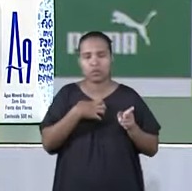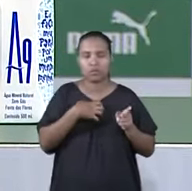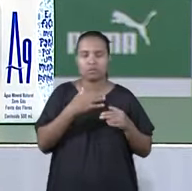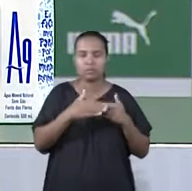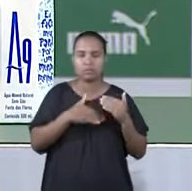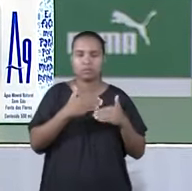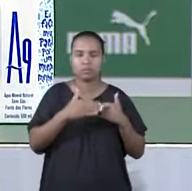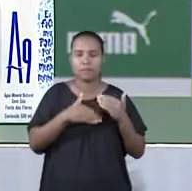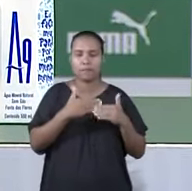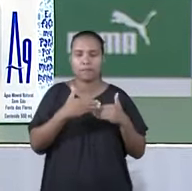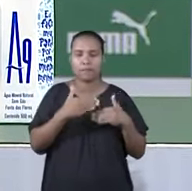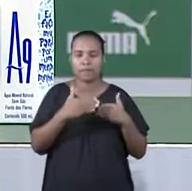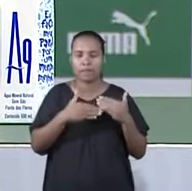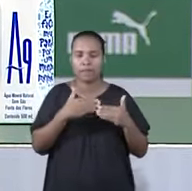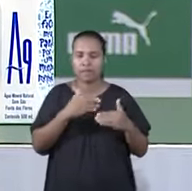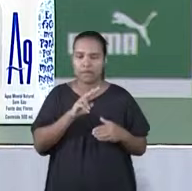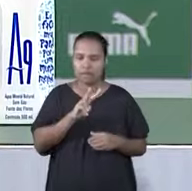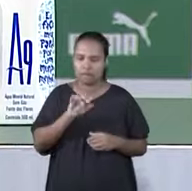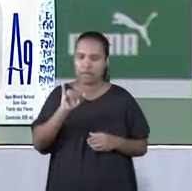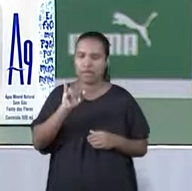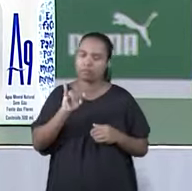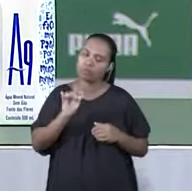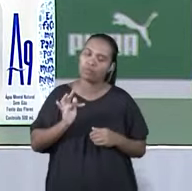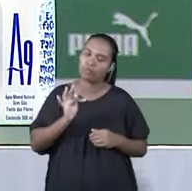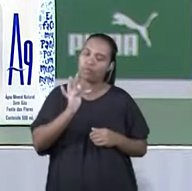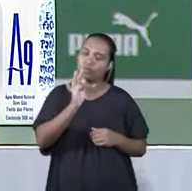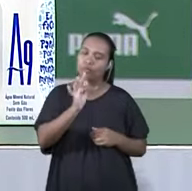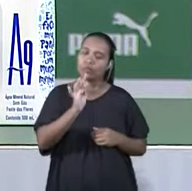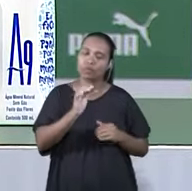ritmo, que para o ano estão outra vez